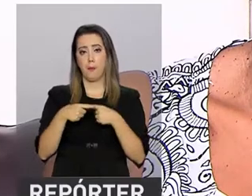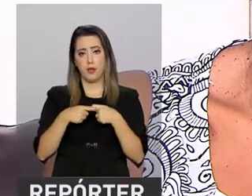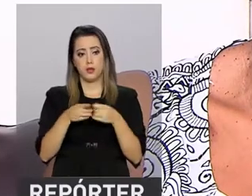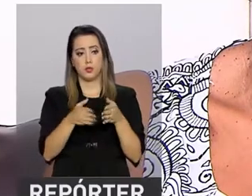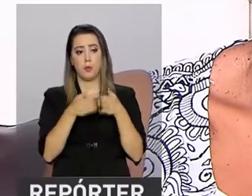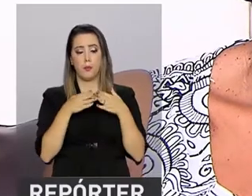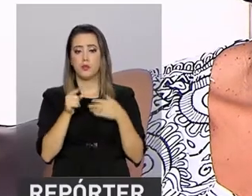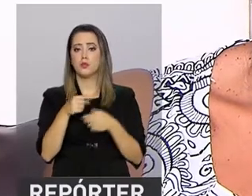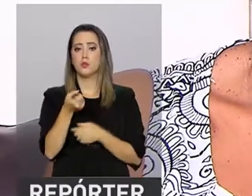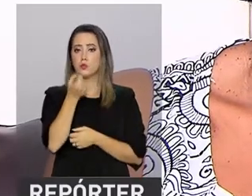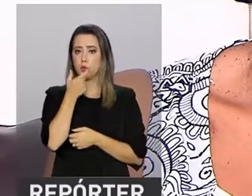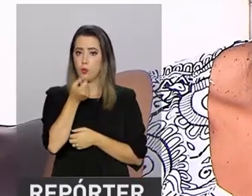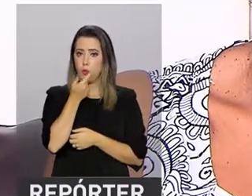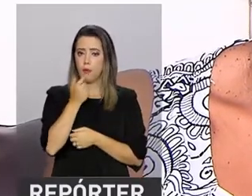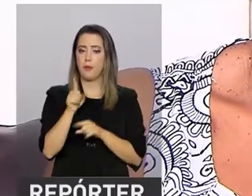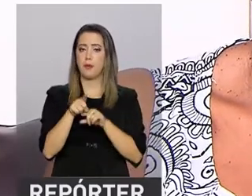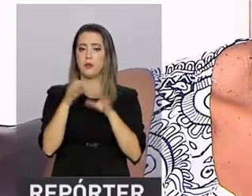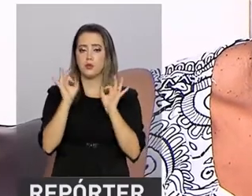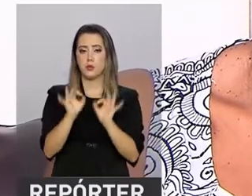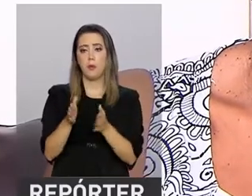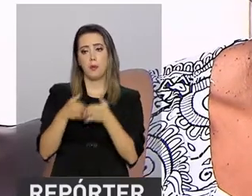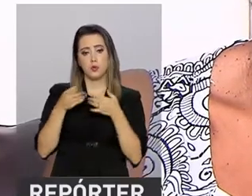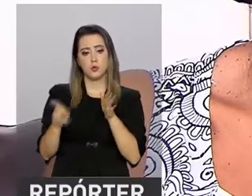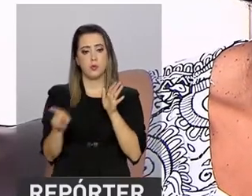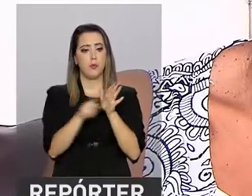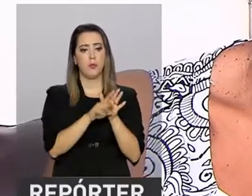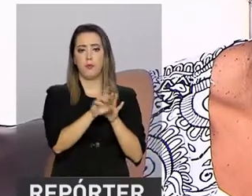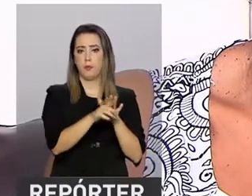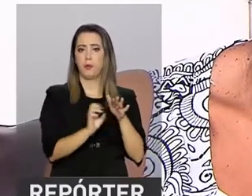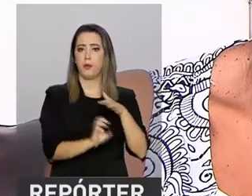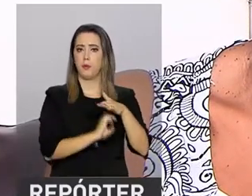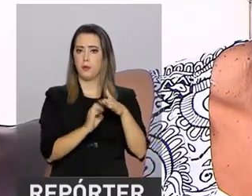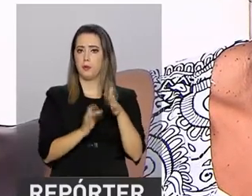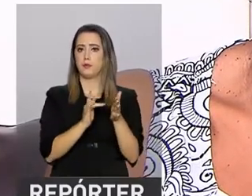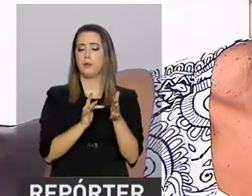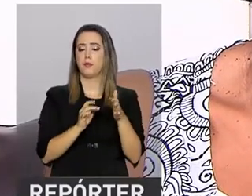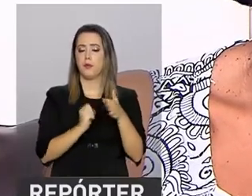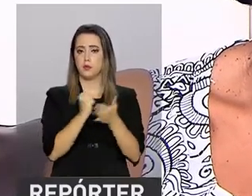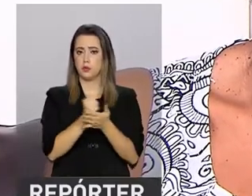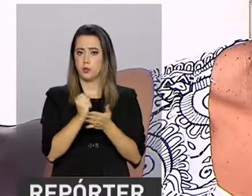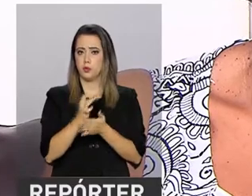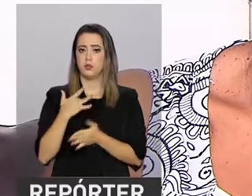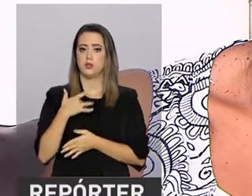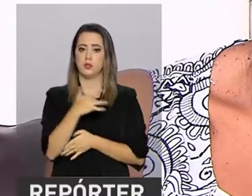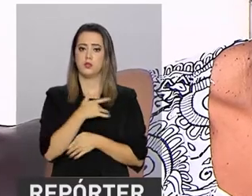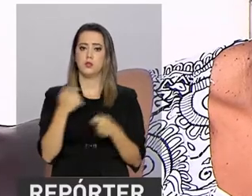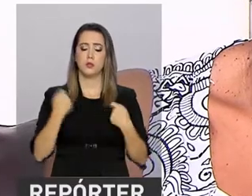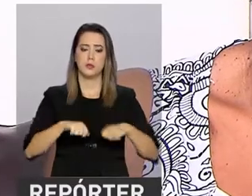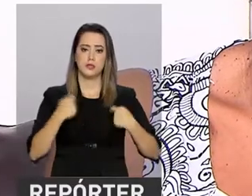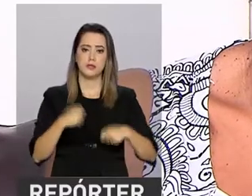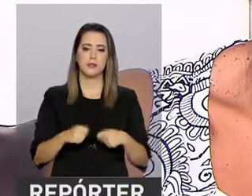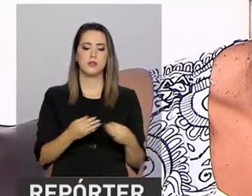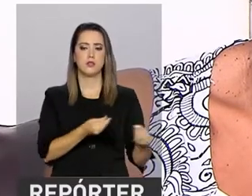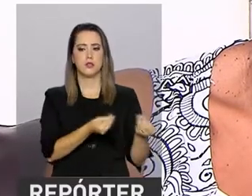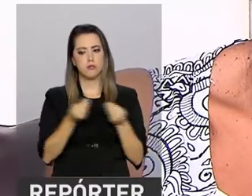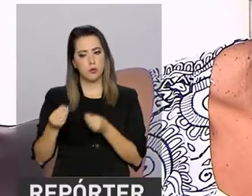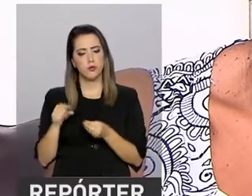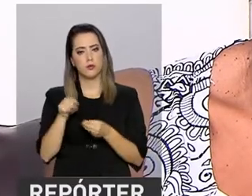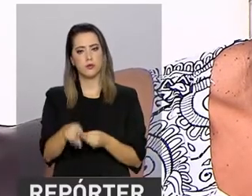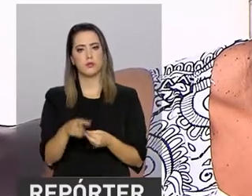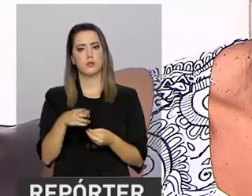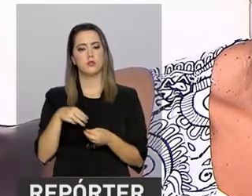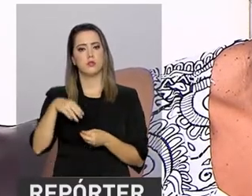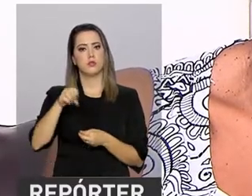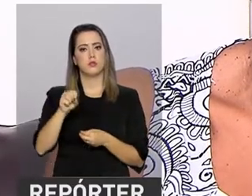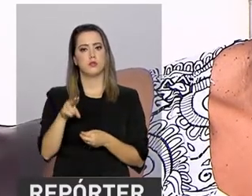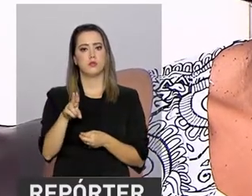usar a natureza do mab você pode solicitar o plano de saúde para que ele libere esse medicamento que agora ele está no rol dos medicamentos fornecidos pelas e pelo ministério da